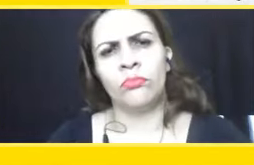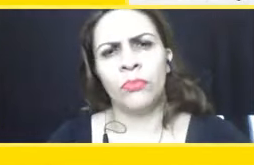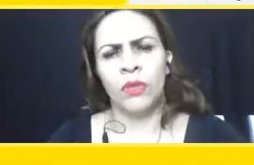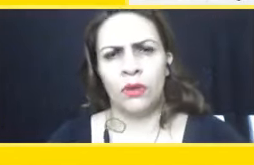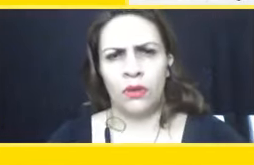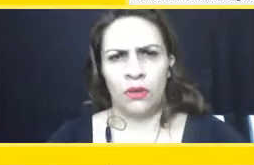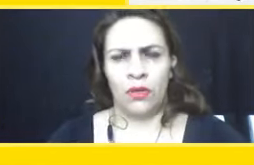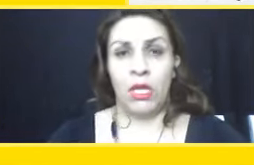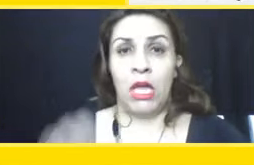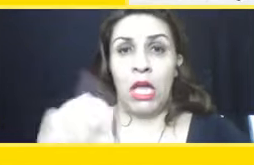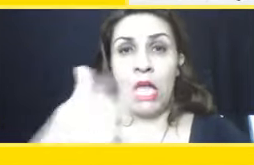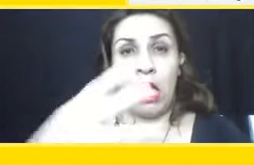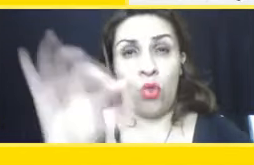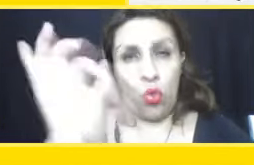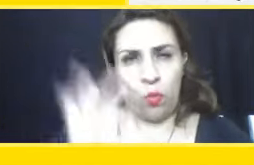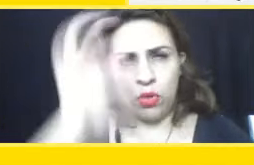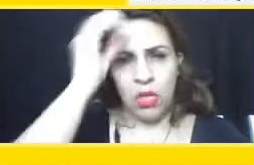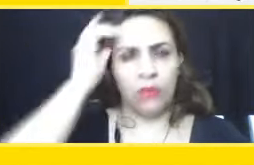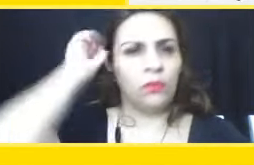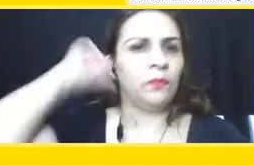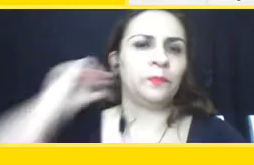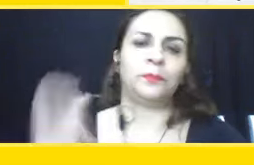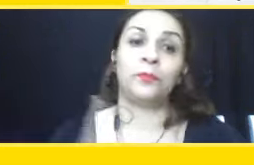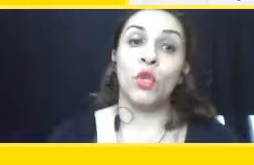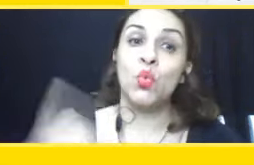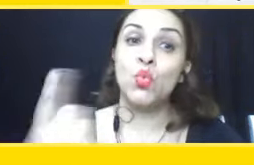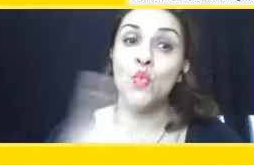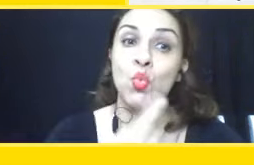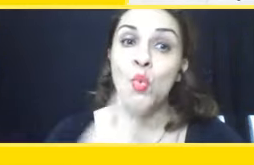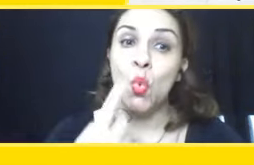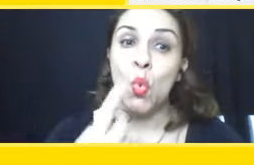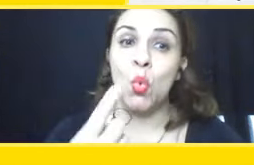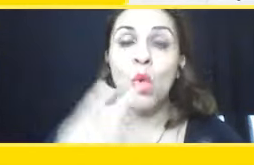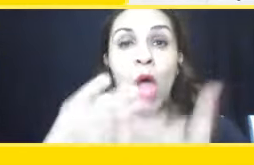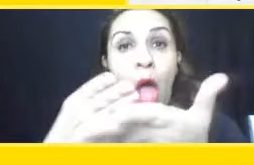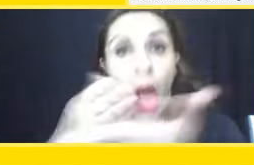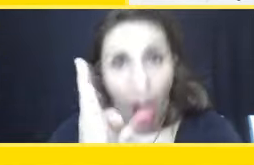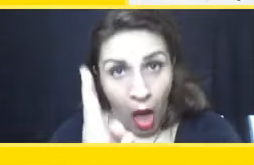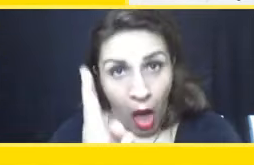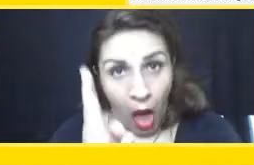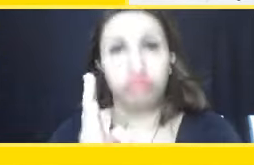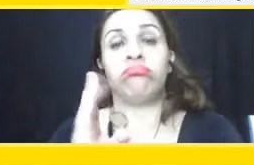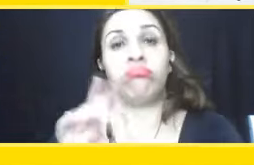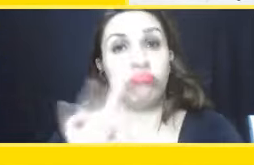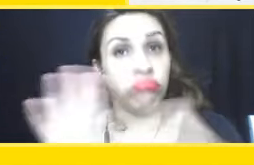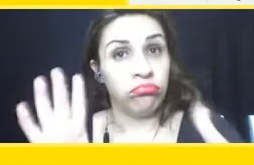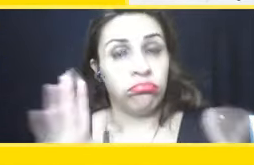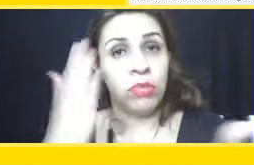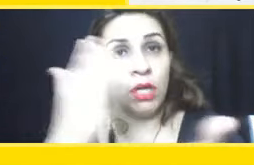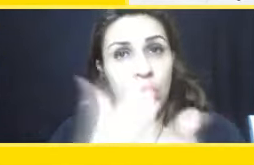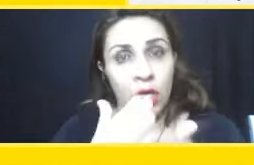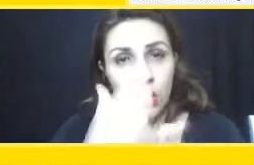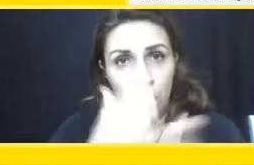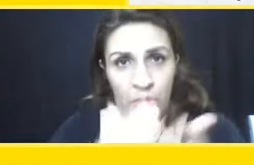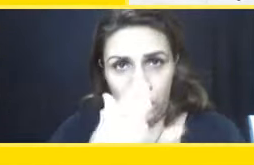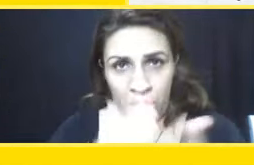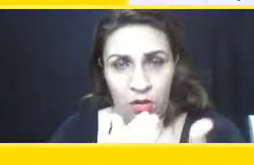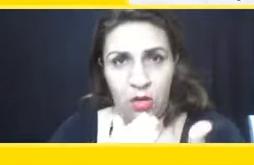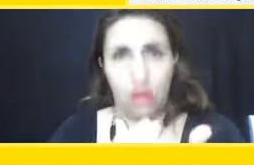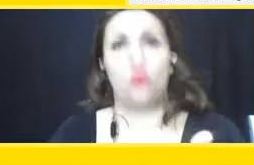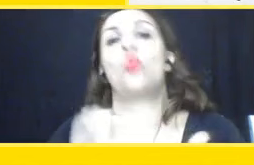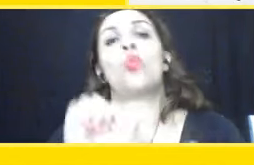grande, 14%. E nós aprovamos um substitutivo que divide, que fraciona,